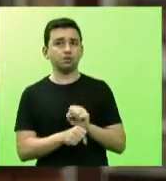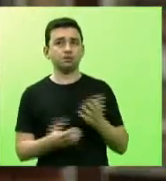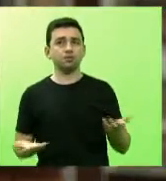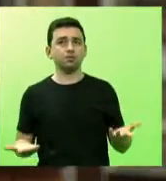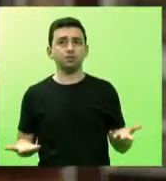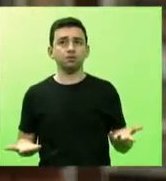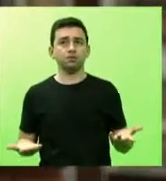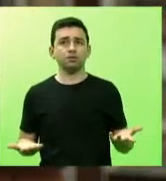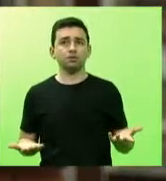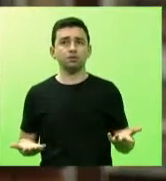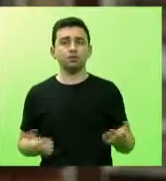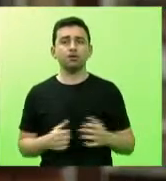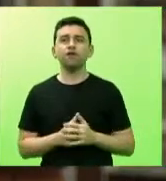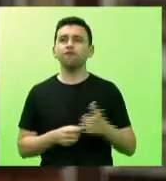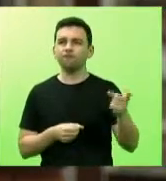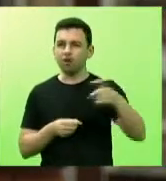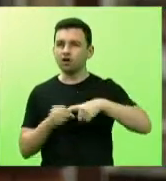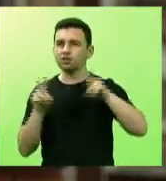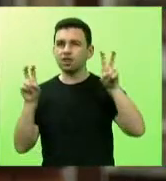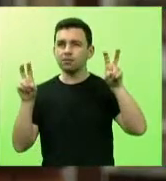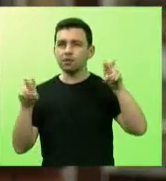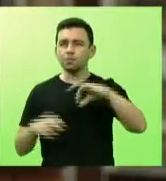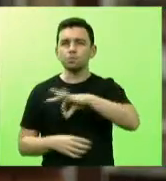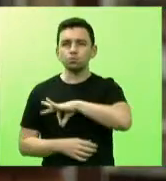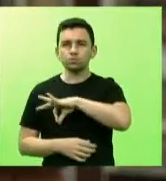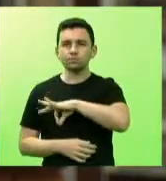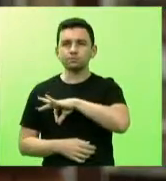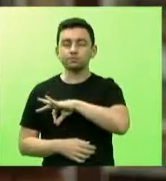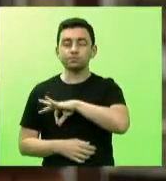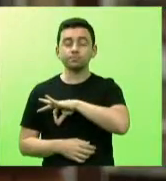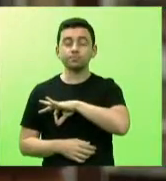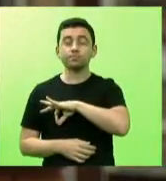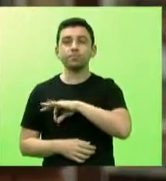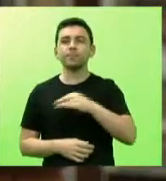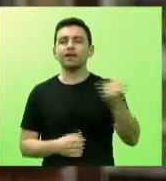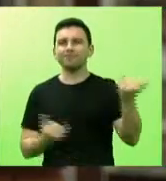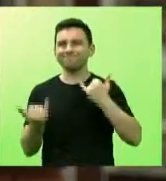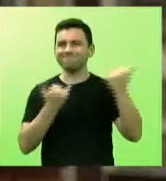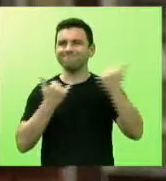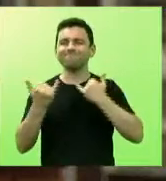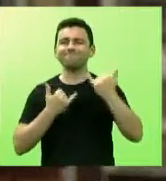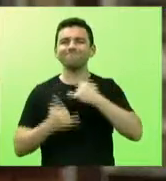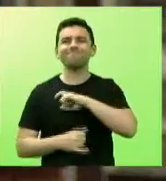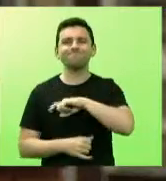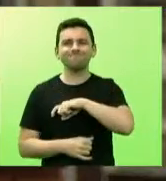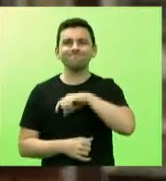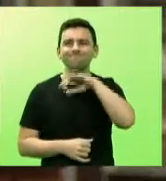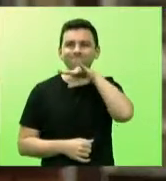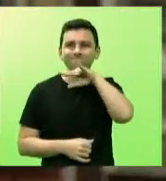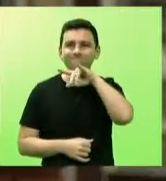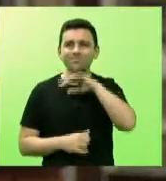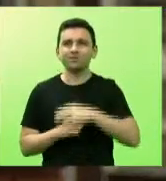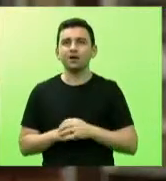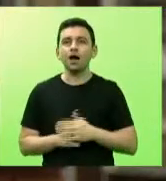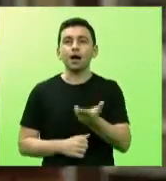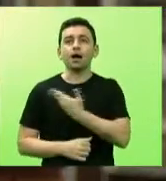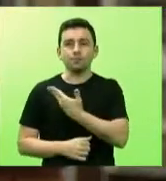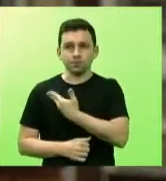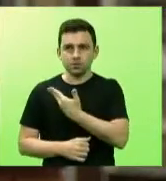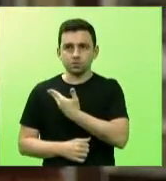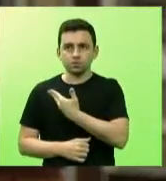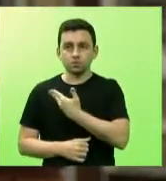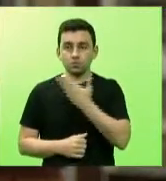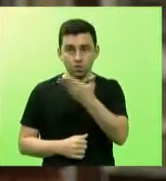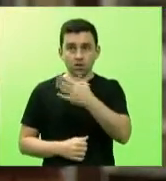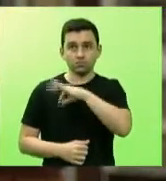Só retornando o assunto um pouquinho, por falar ali nos policiais ali, recebi uma péssima notícia. Um colega nosso da